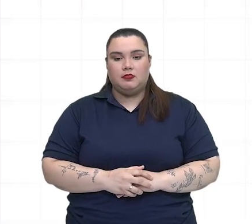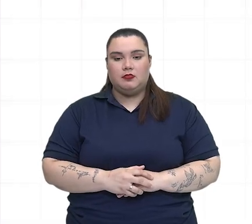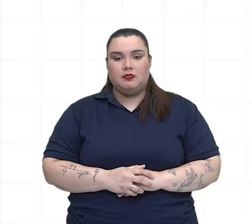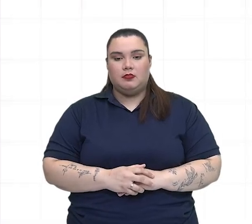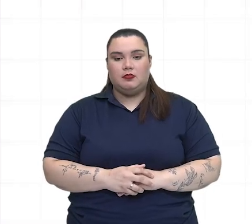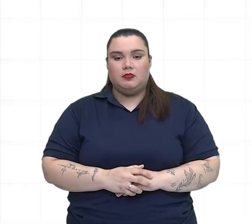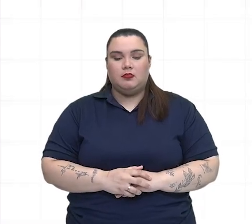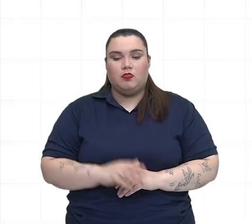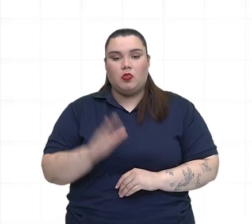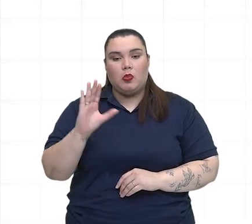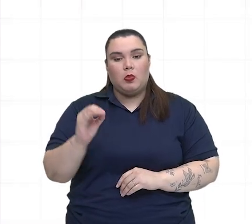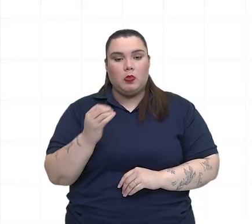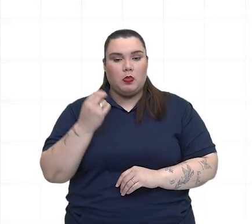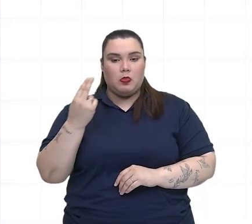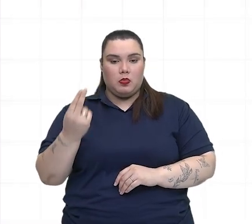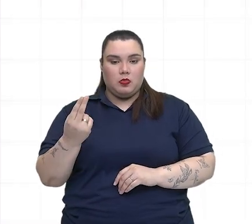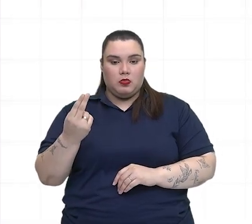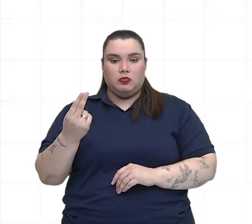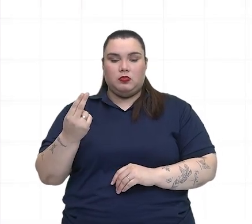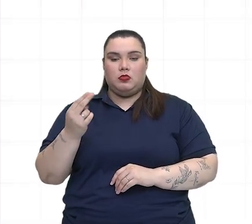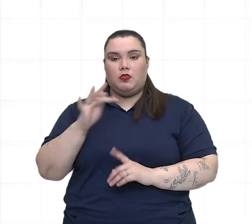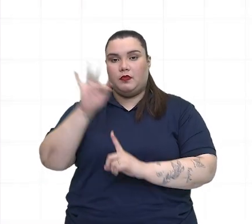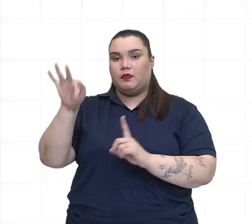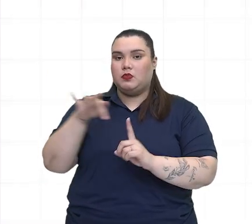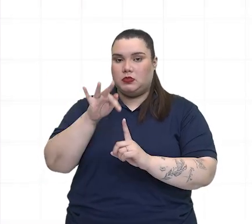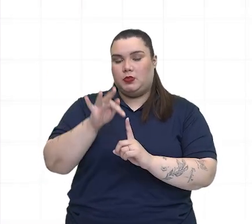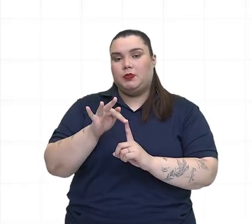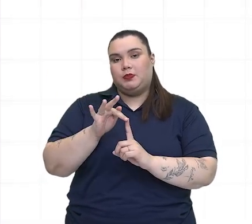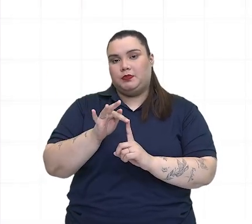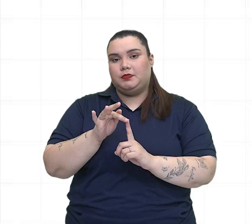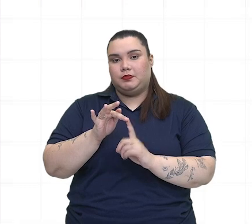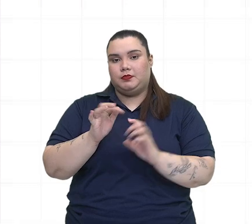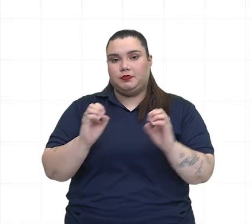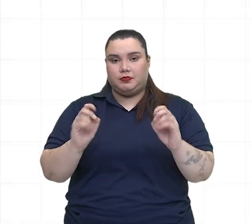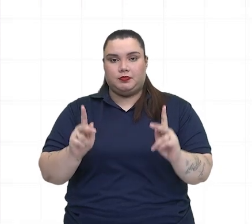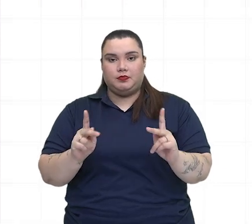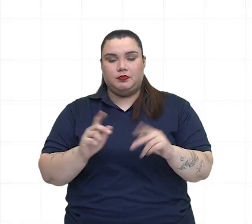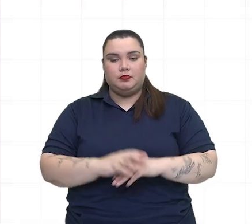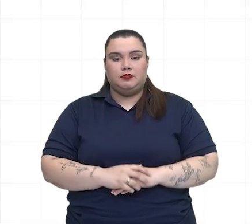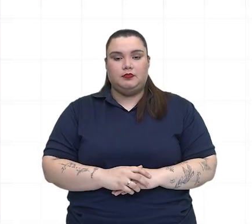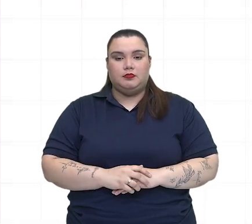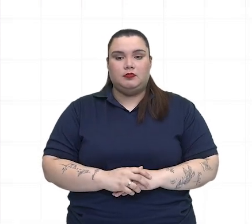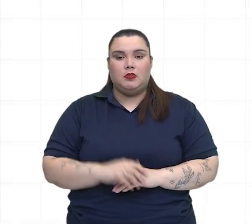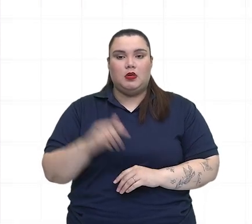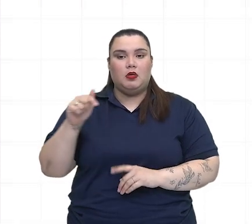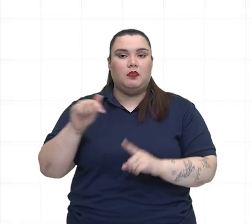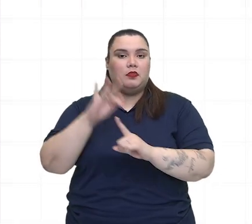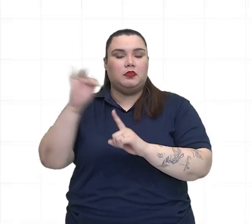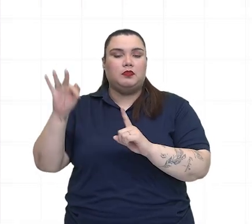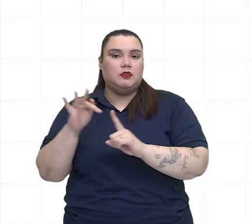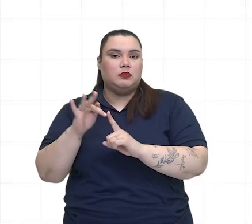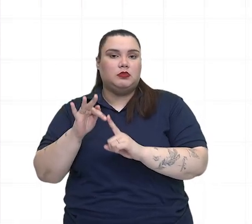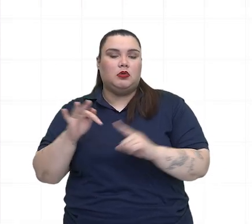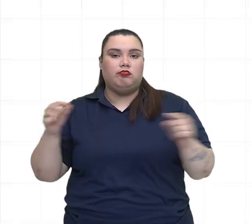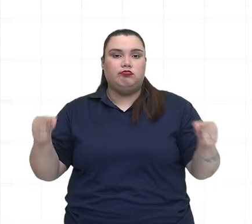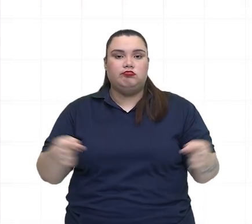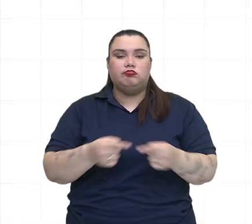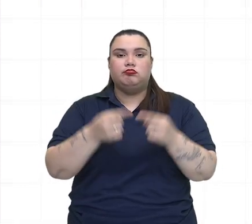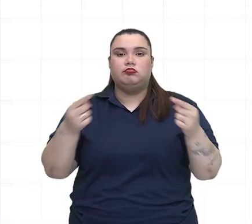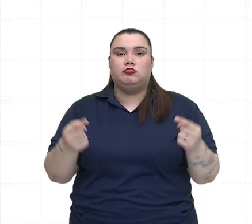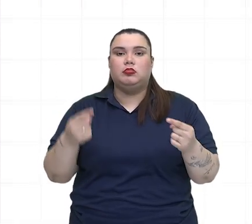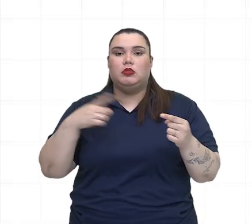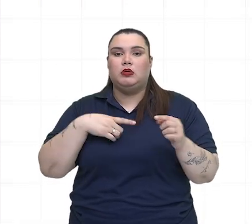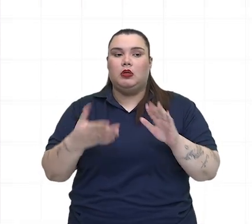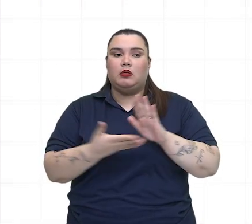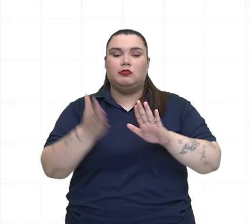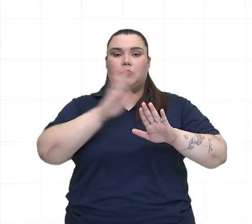ação ou uma função, certo? Essa função, ela também, o que